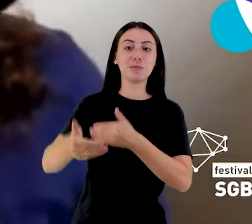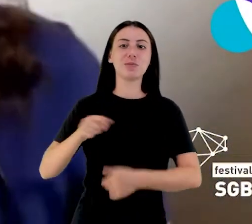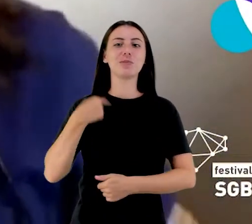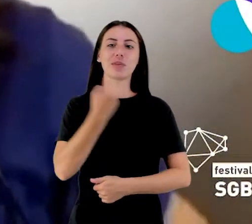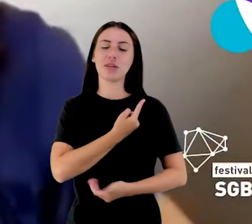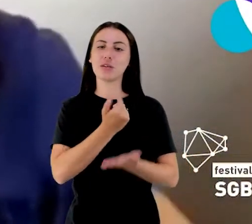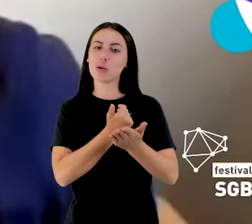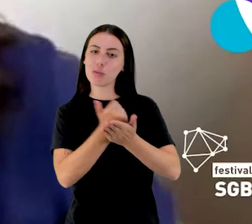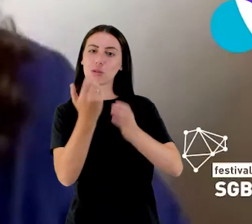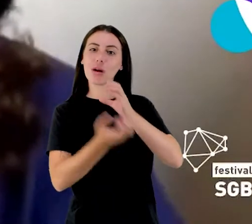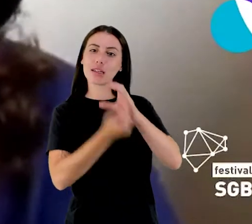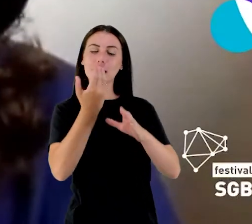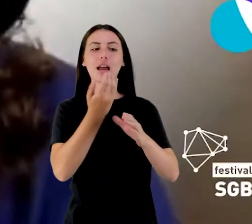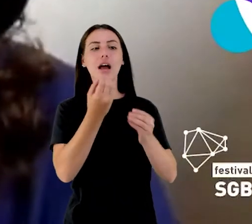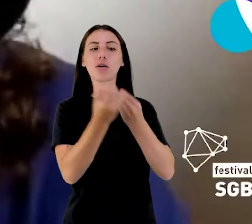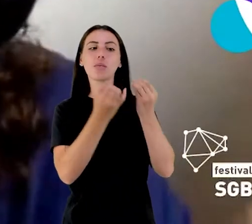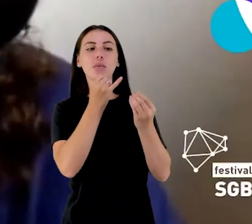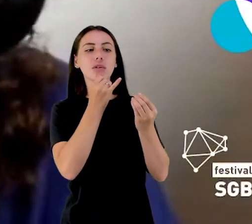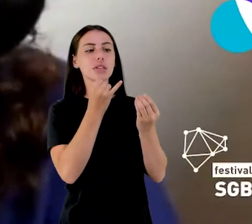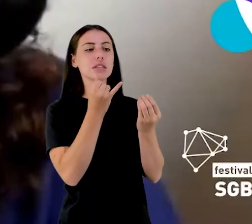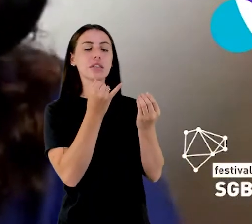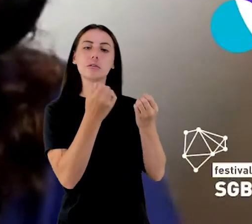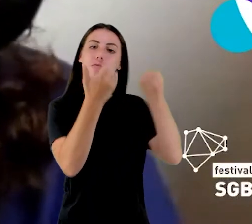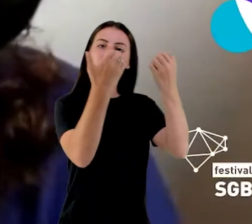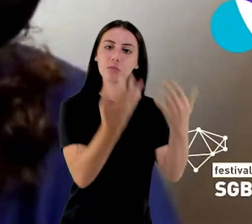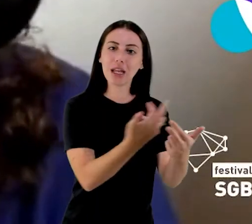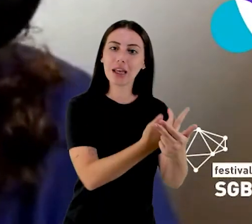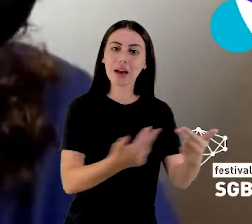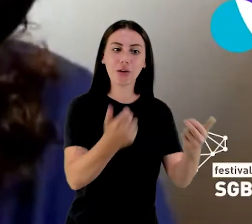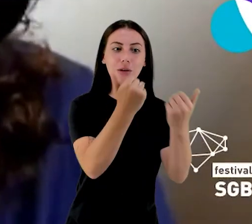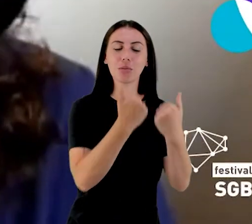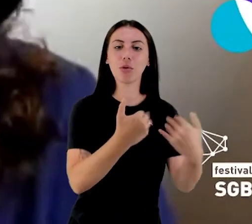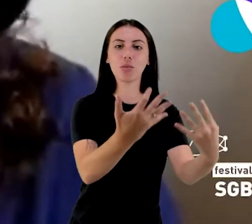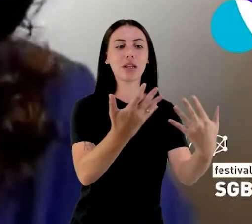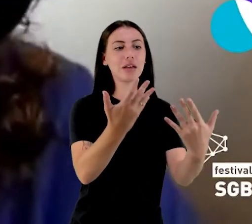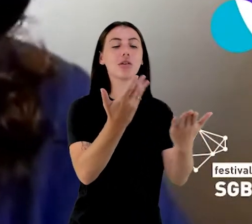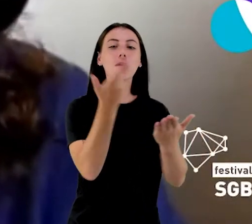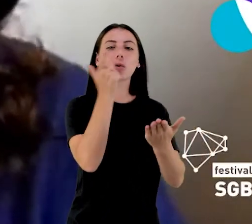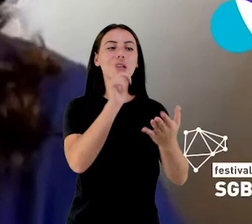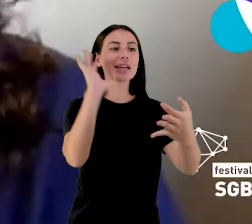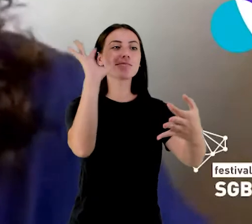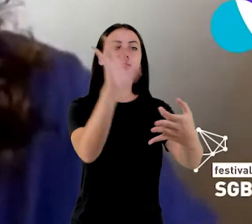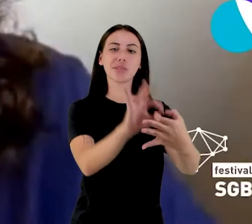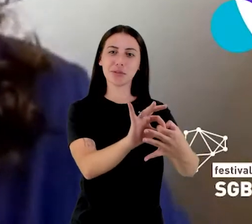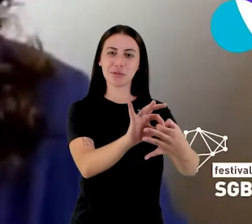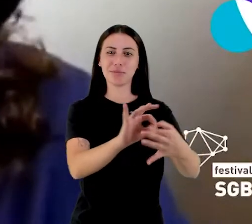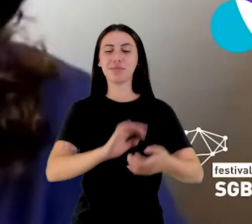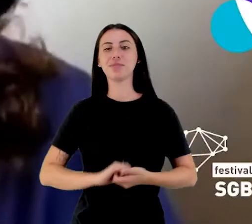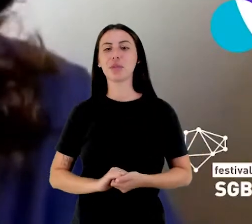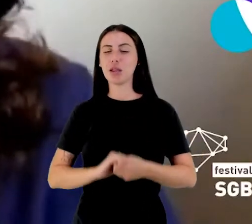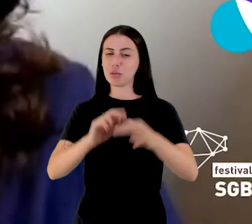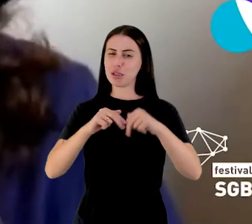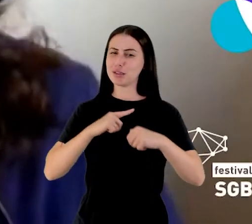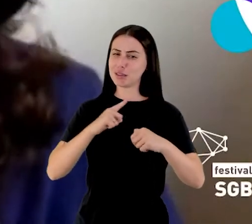acontecer. Mas você precisa ter um bom time de digital, que possa fazer uma estratégia digital, que possa fazer uma boa gestão